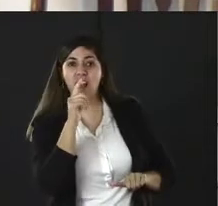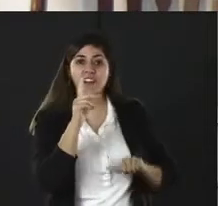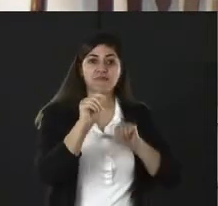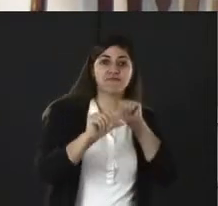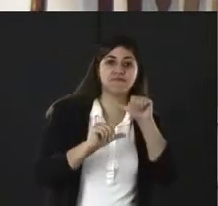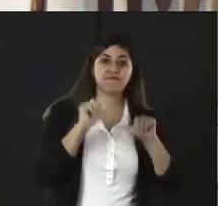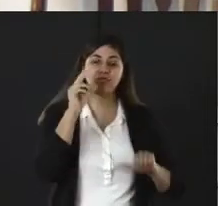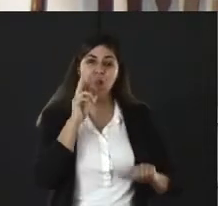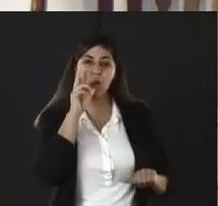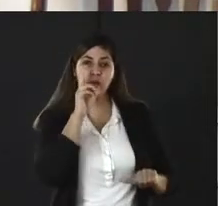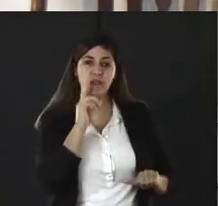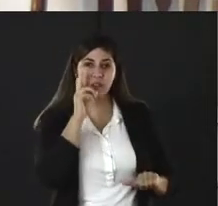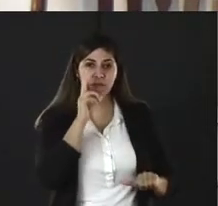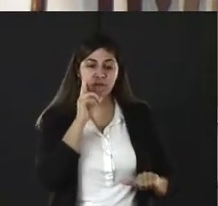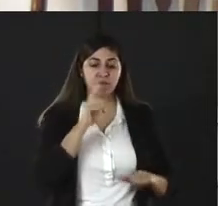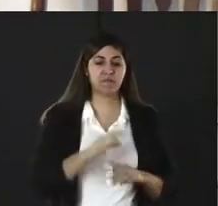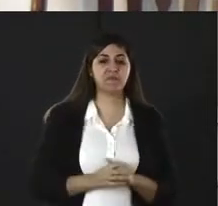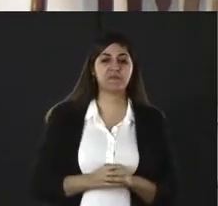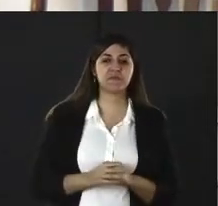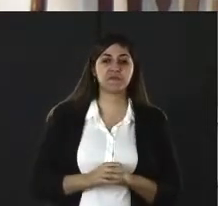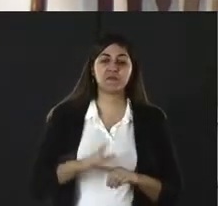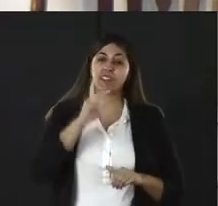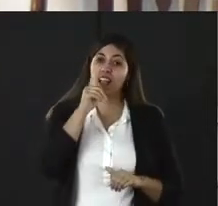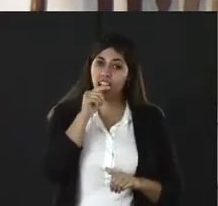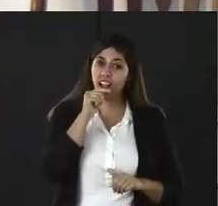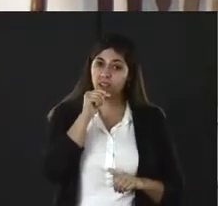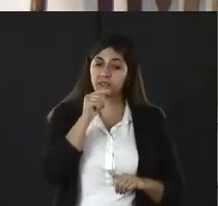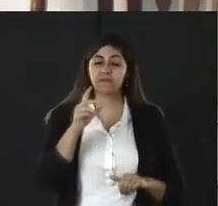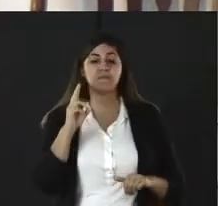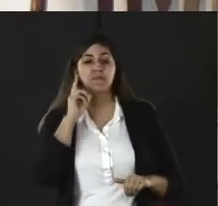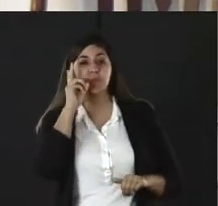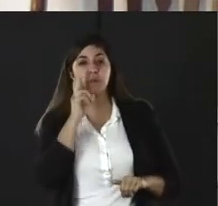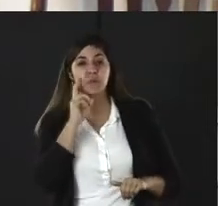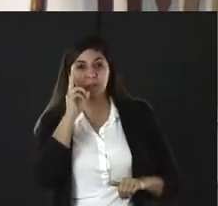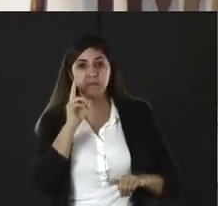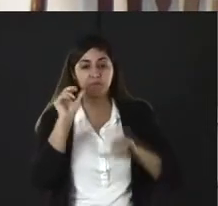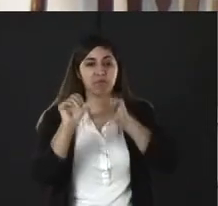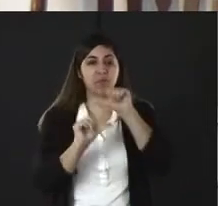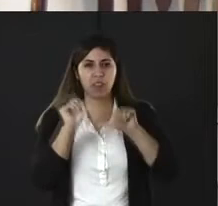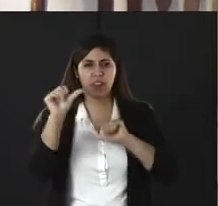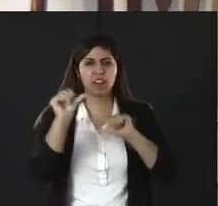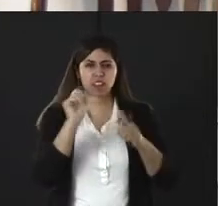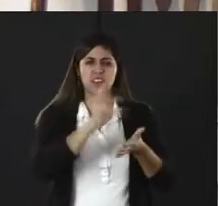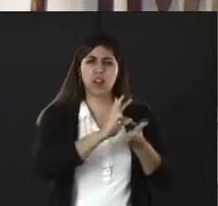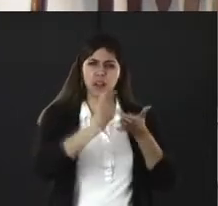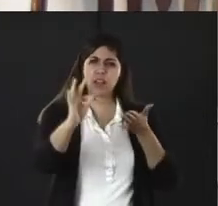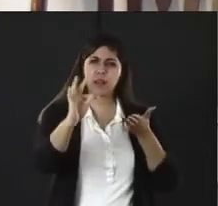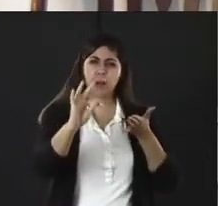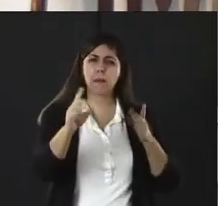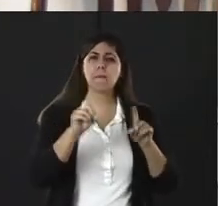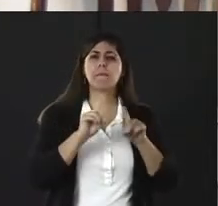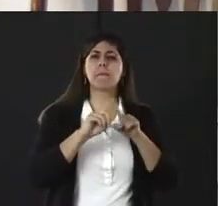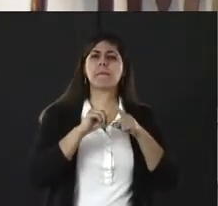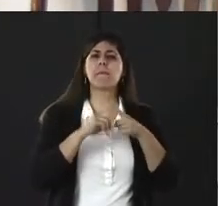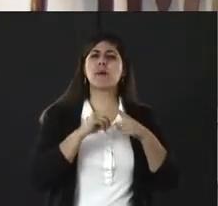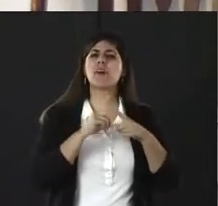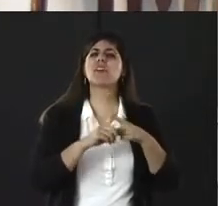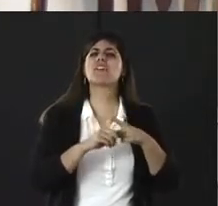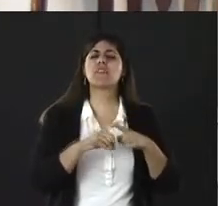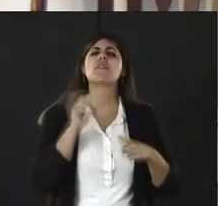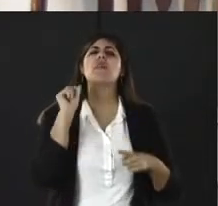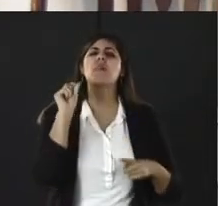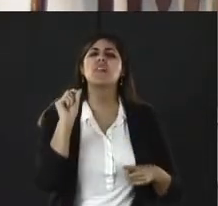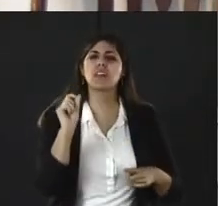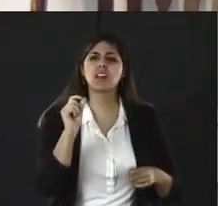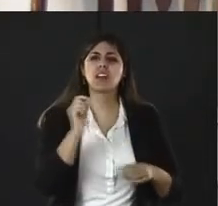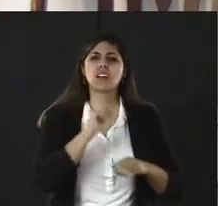transformação aqui na passagem da água para o vinho mas o que é este sinal né o